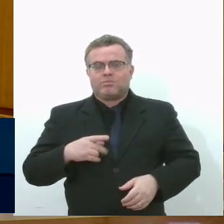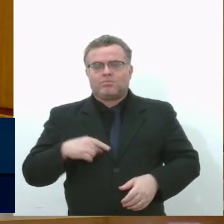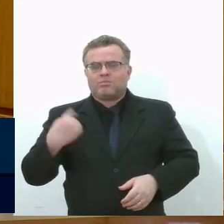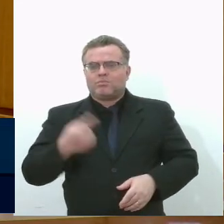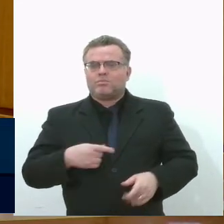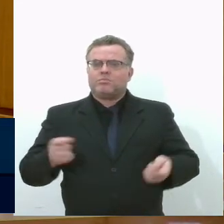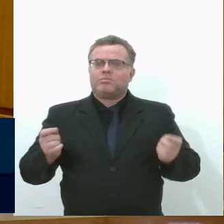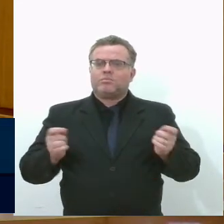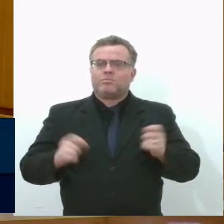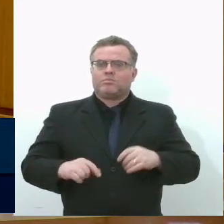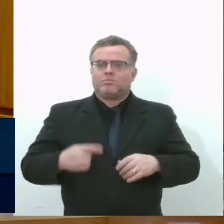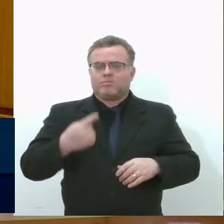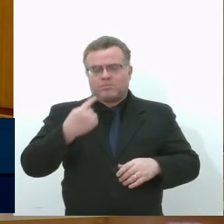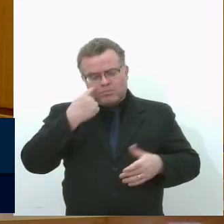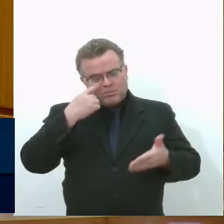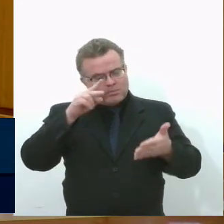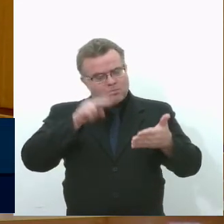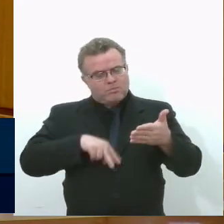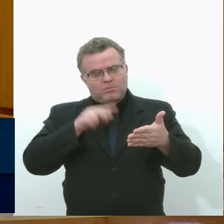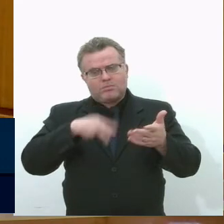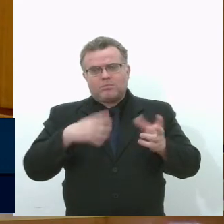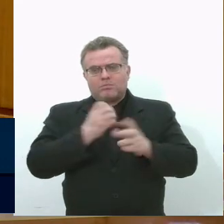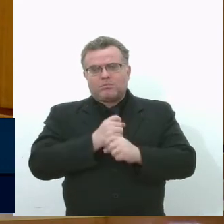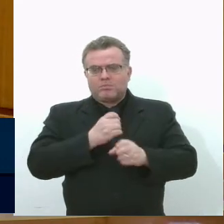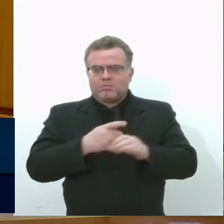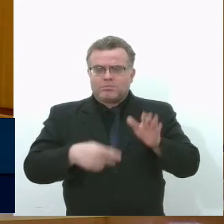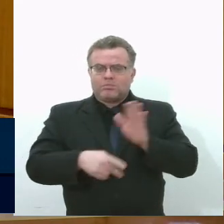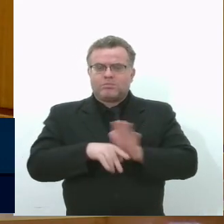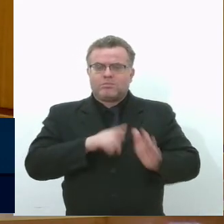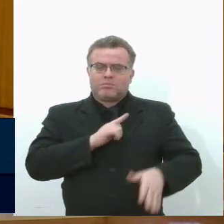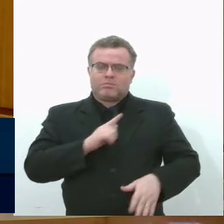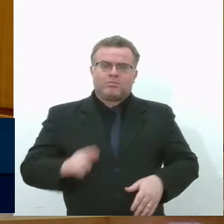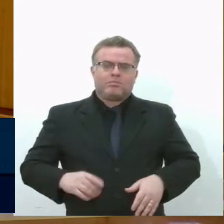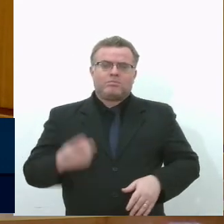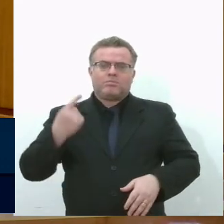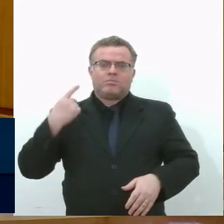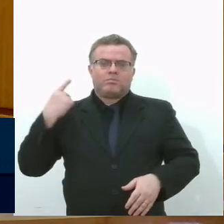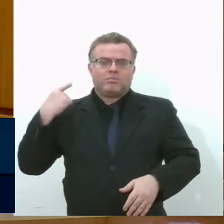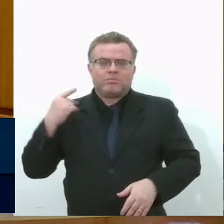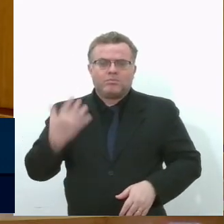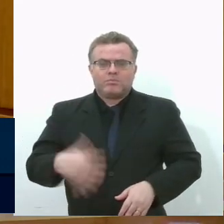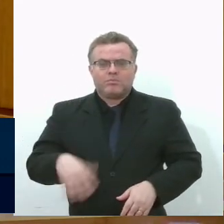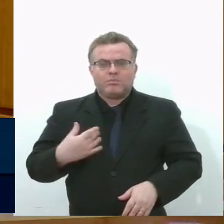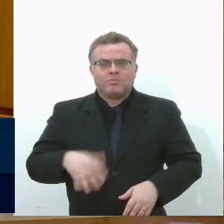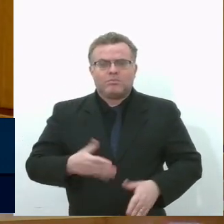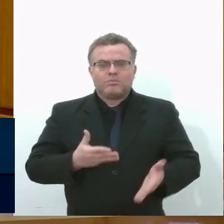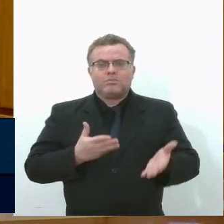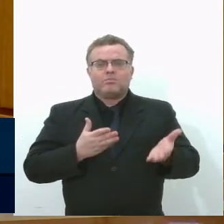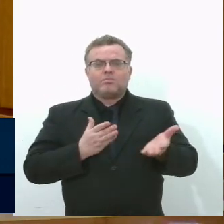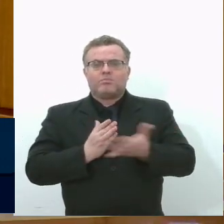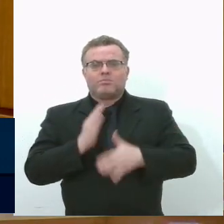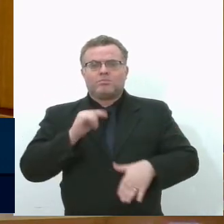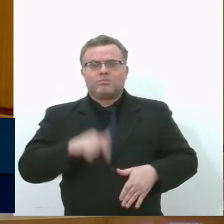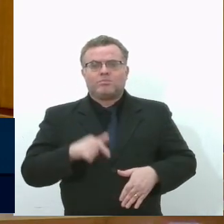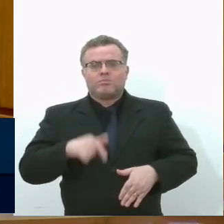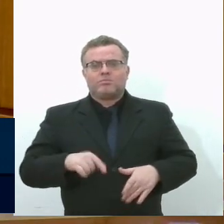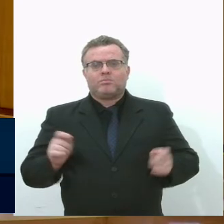se deleitar sobre as contas dos governos e aprovar, submeter a esse